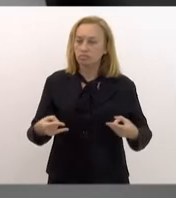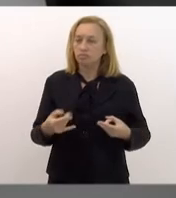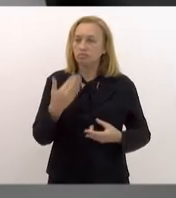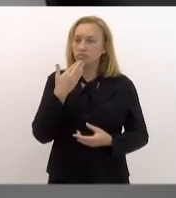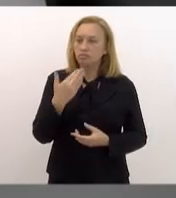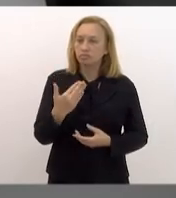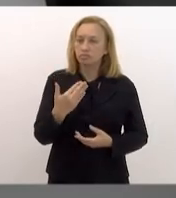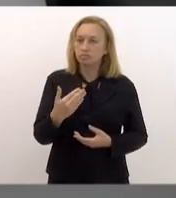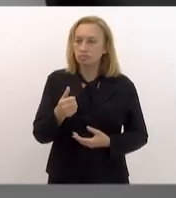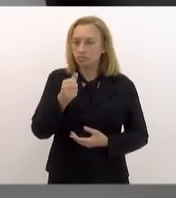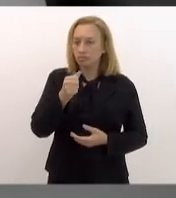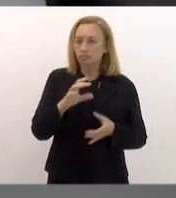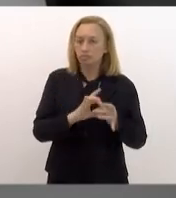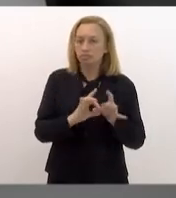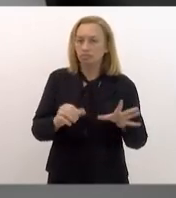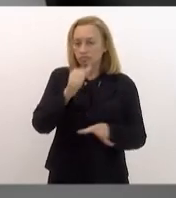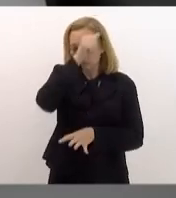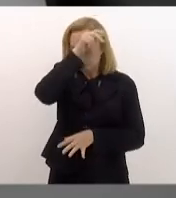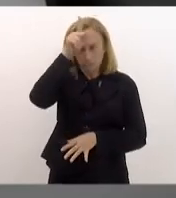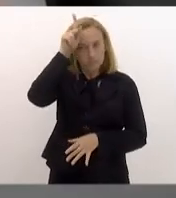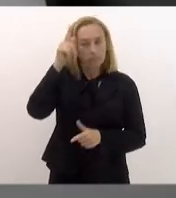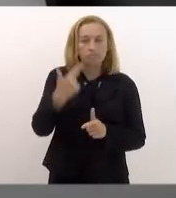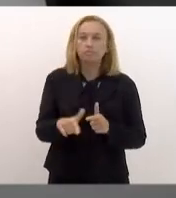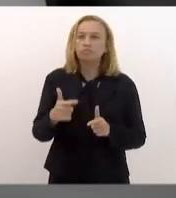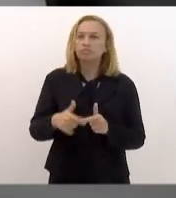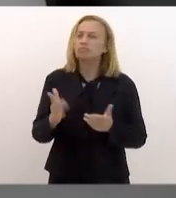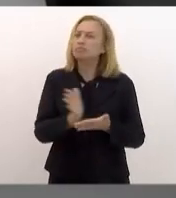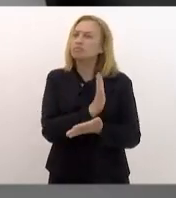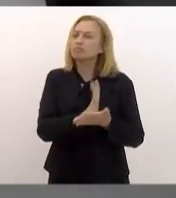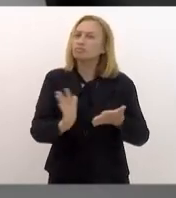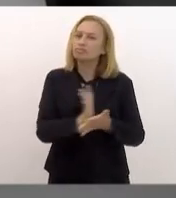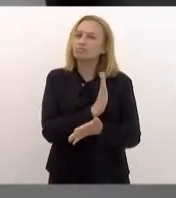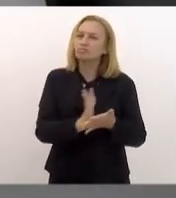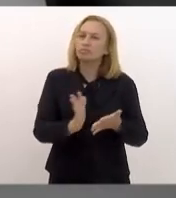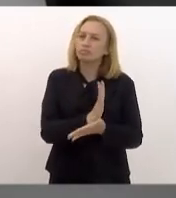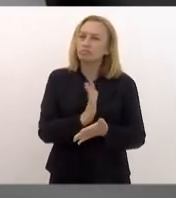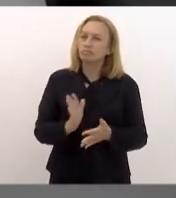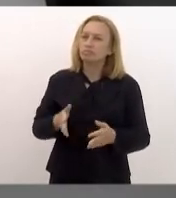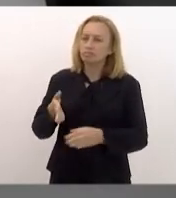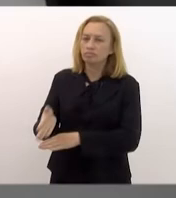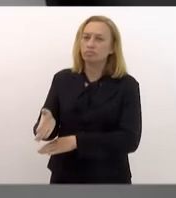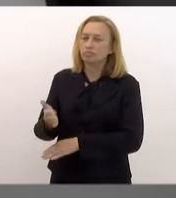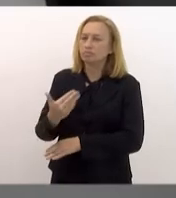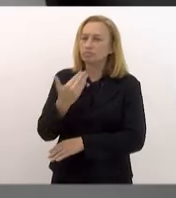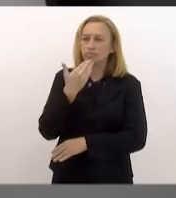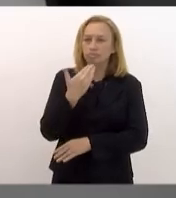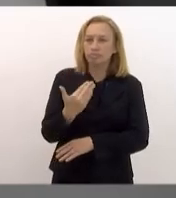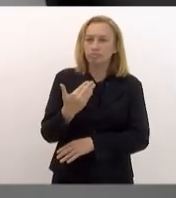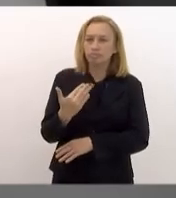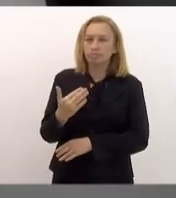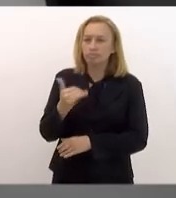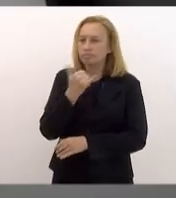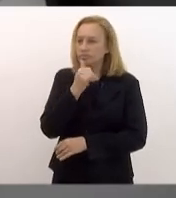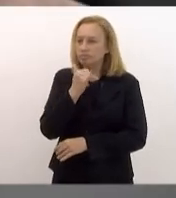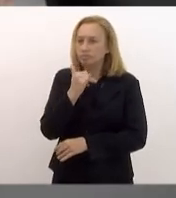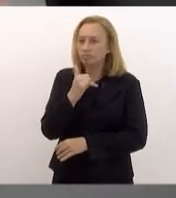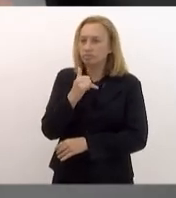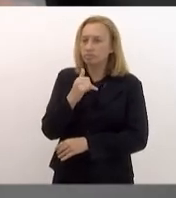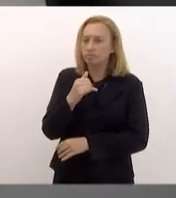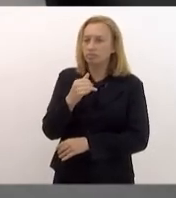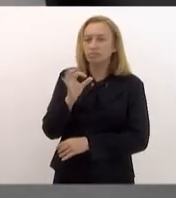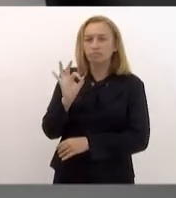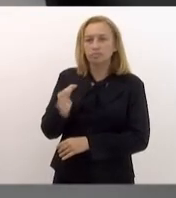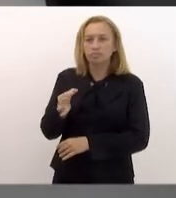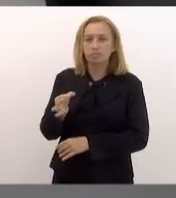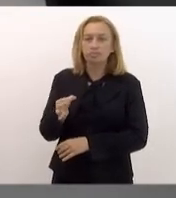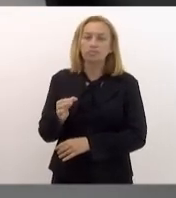da prefeitura. O problema é que, na maioria das vezes, a ocupação irregular não vai solicitar energia formal. Vai fazer o famoso gato